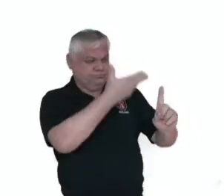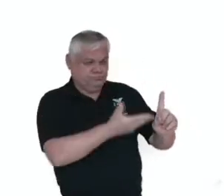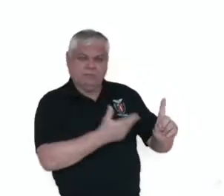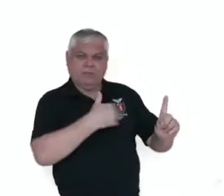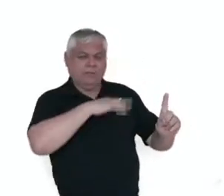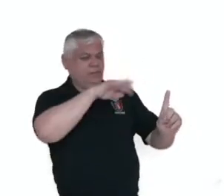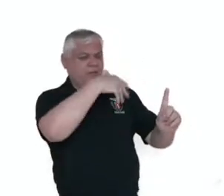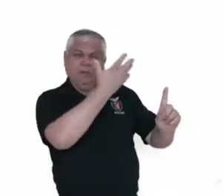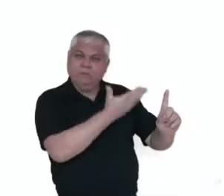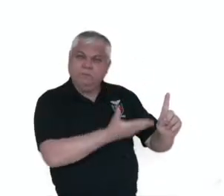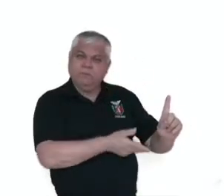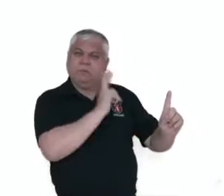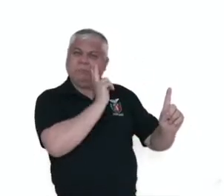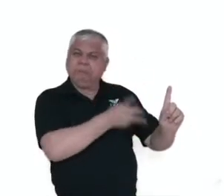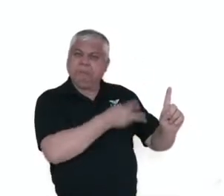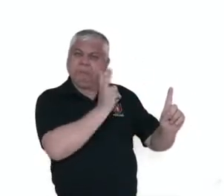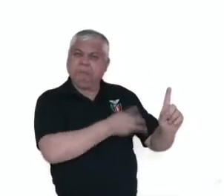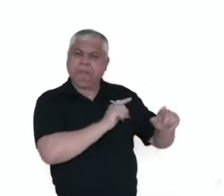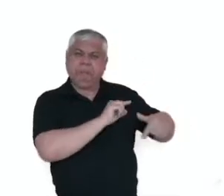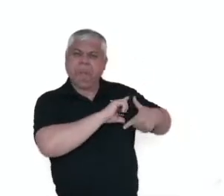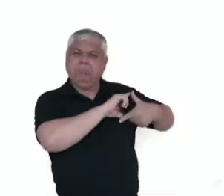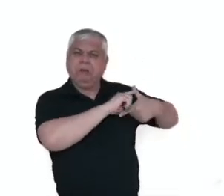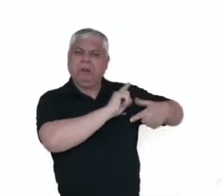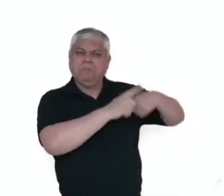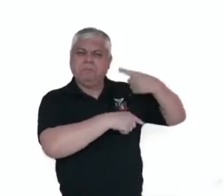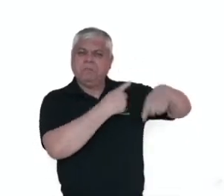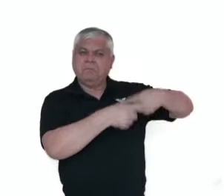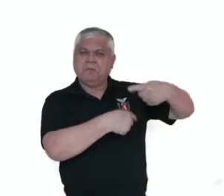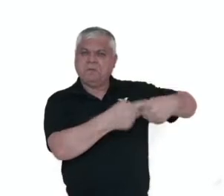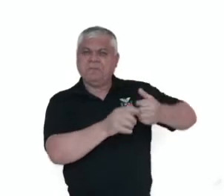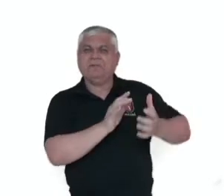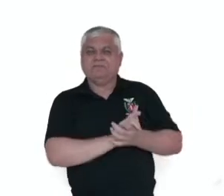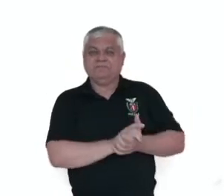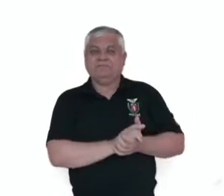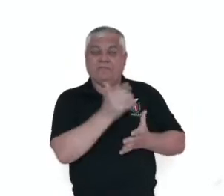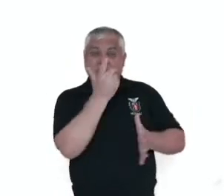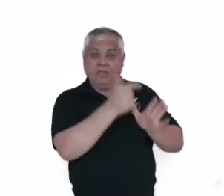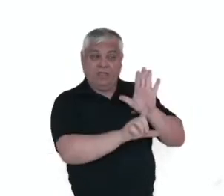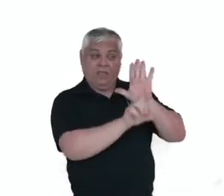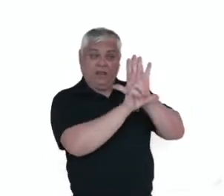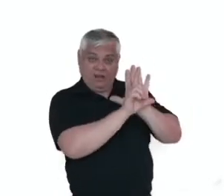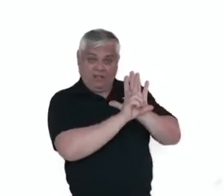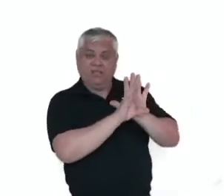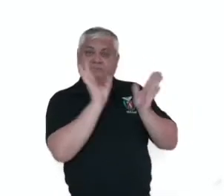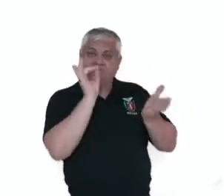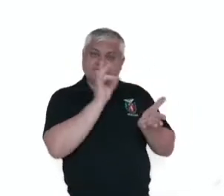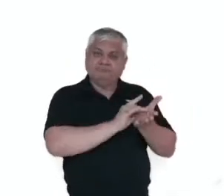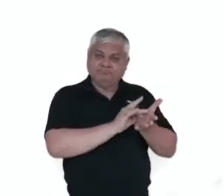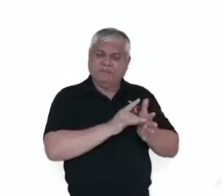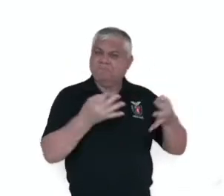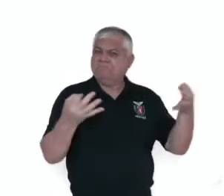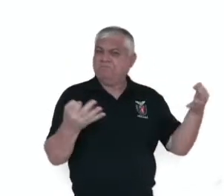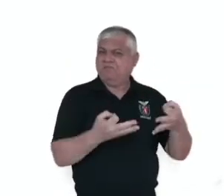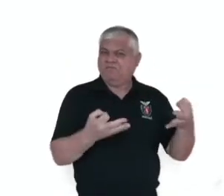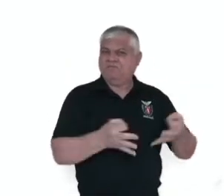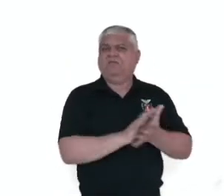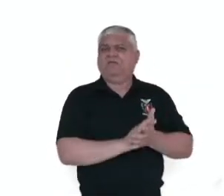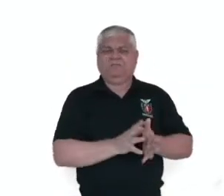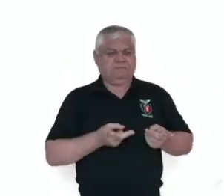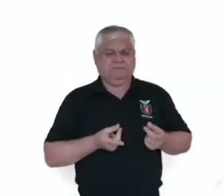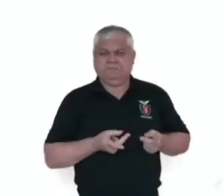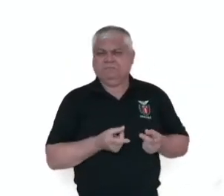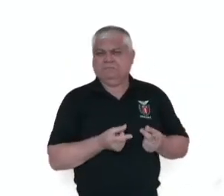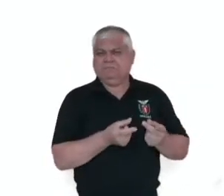se mantém por meio da tradição. As leis são consideradas legítimas, perfeitas,